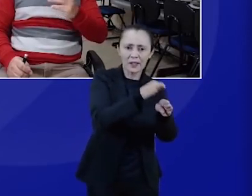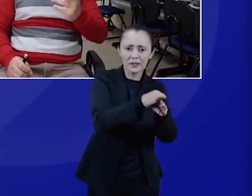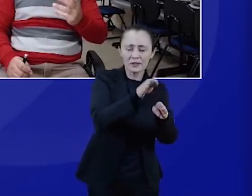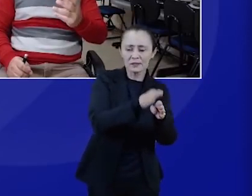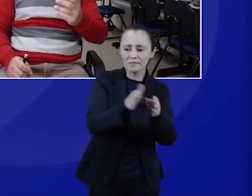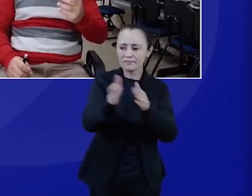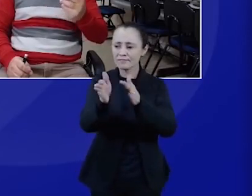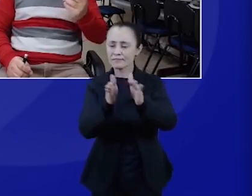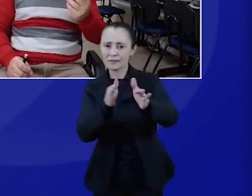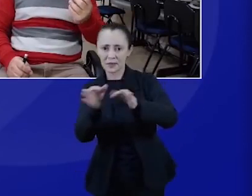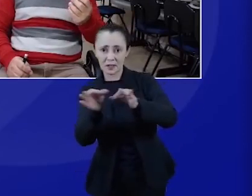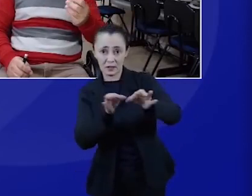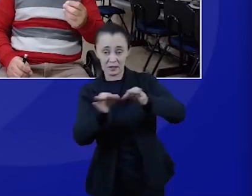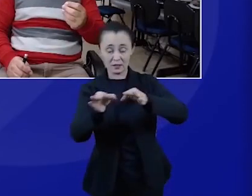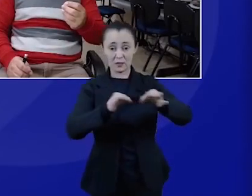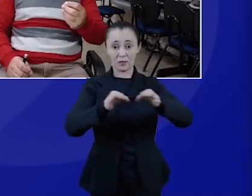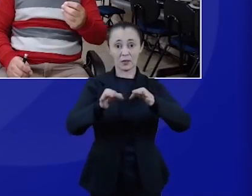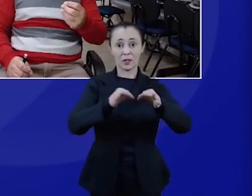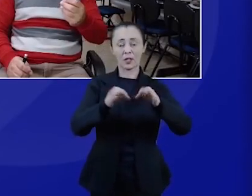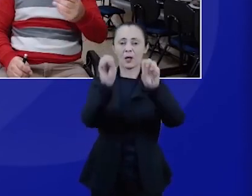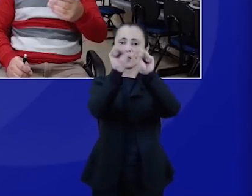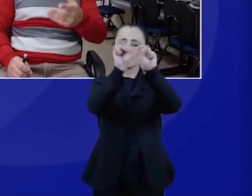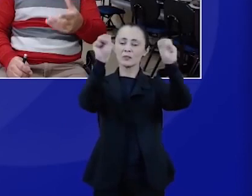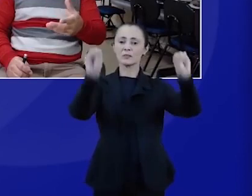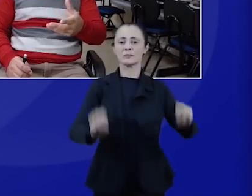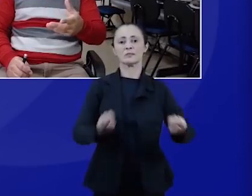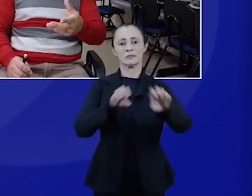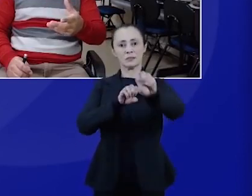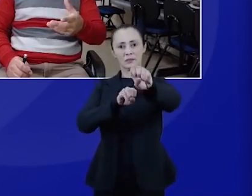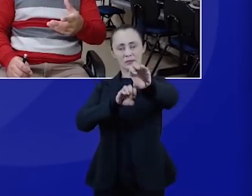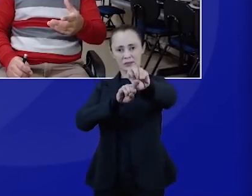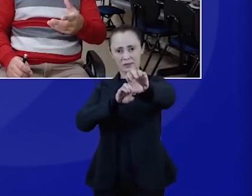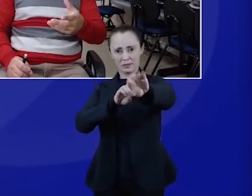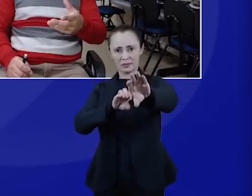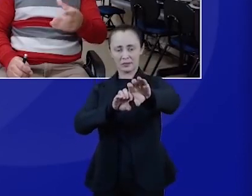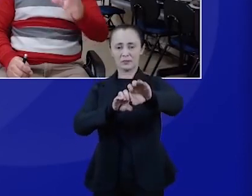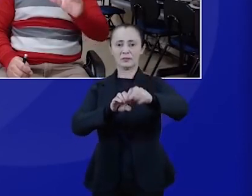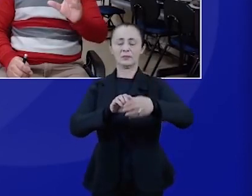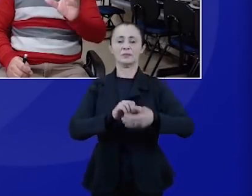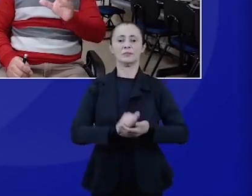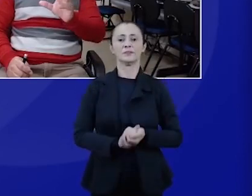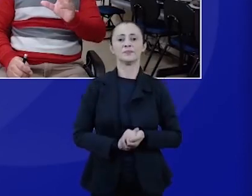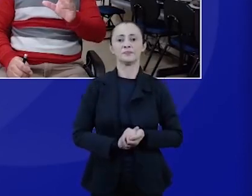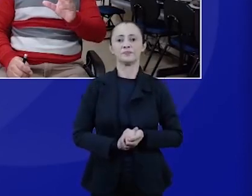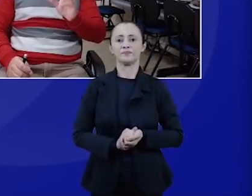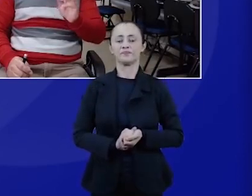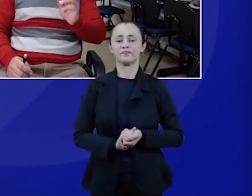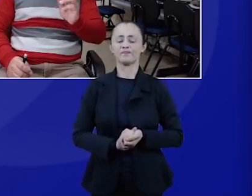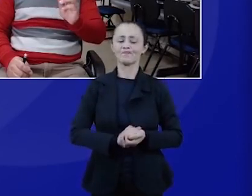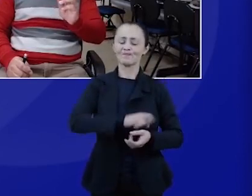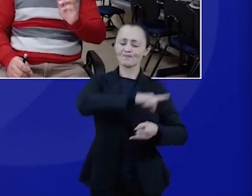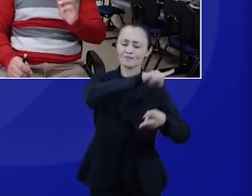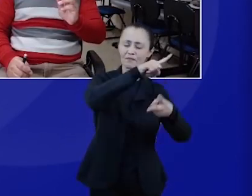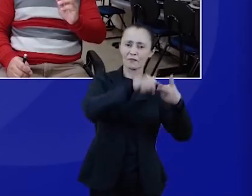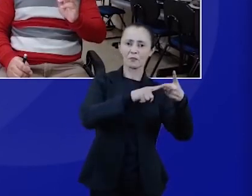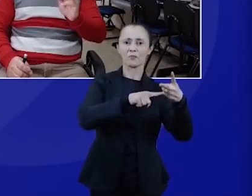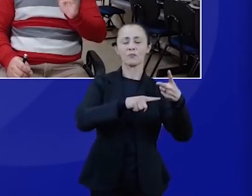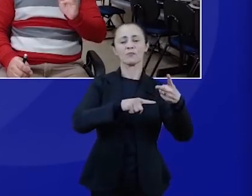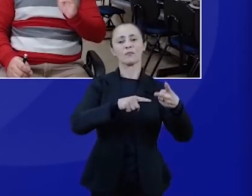a articulação com o sistema de ensino e demais agentes. Nesses dois